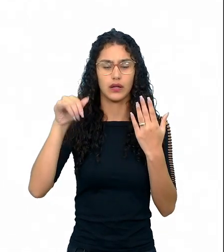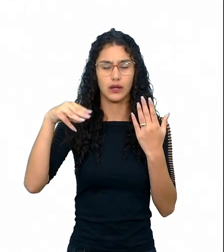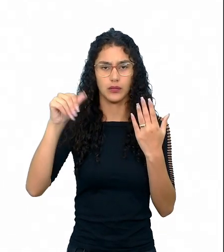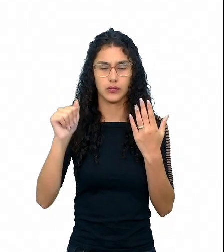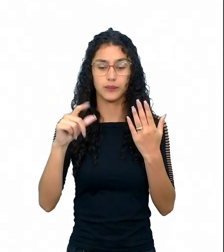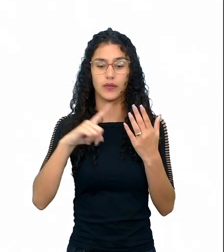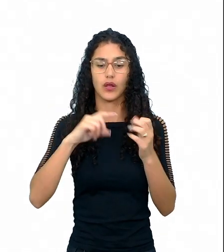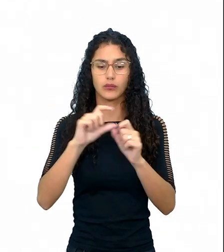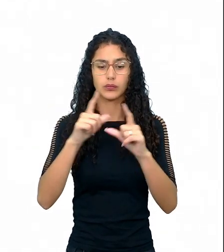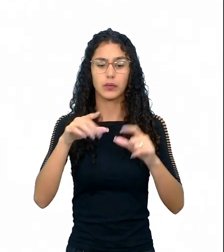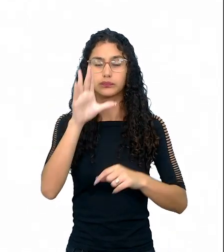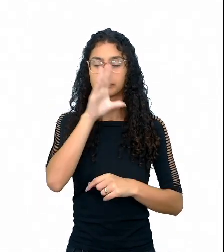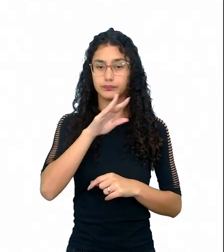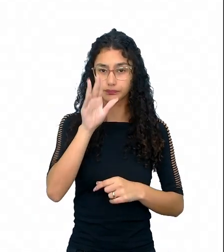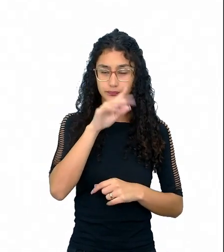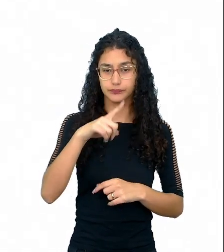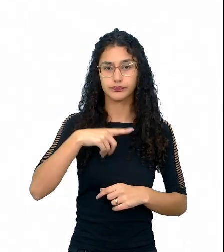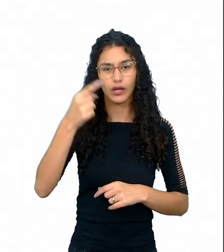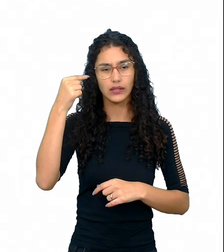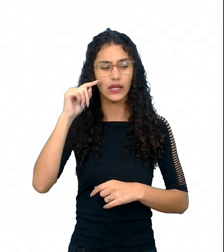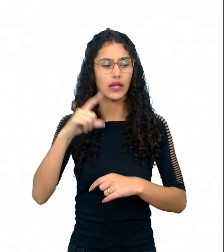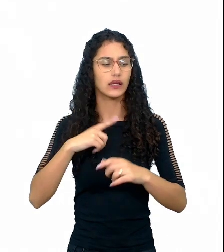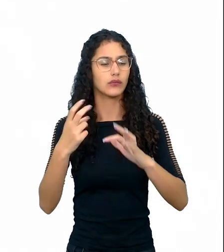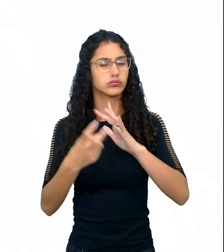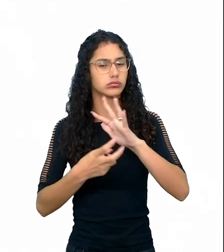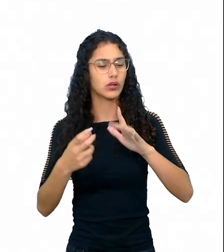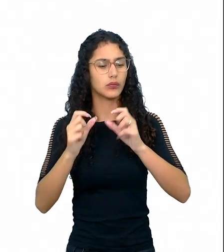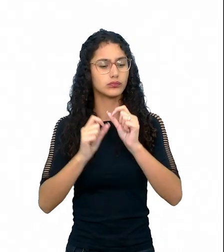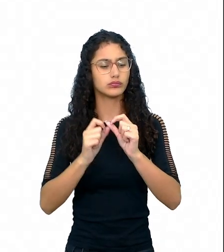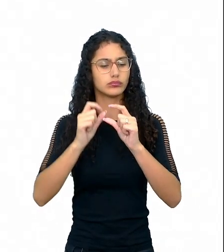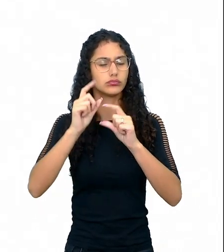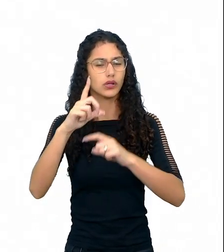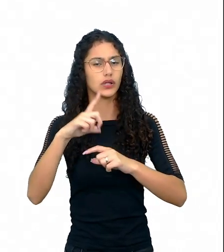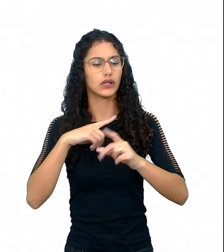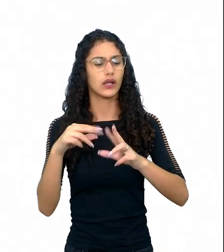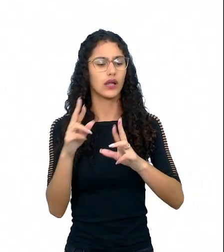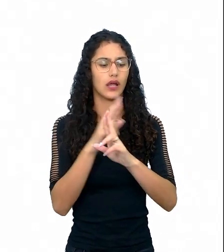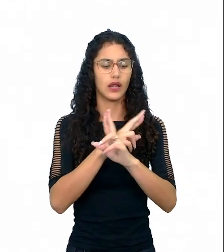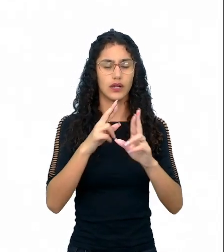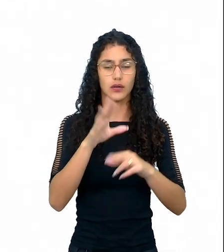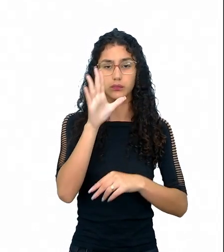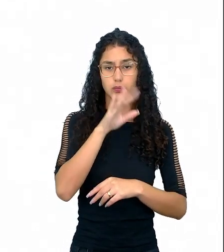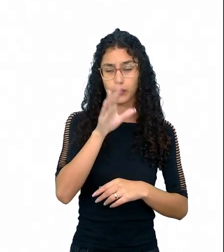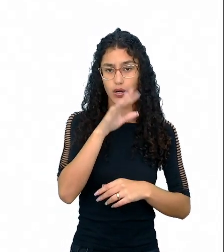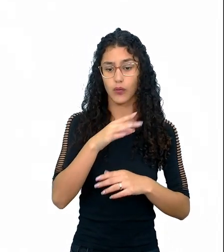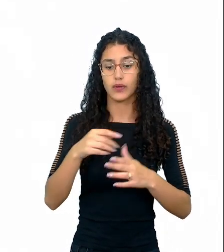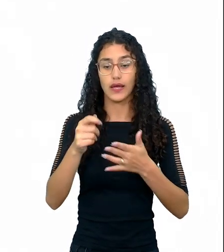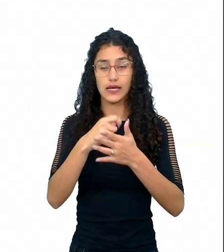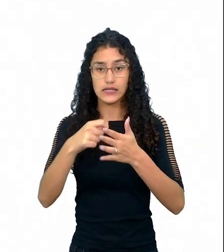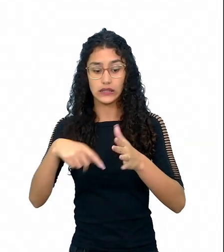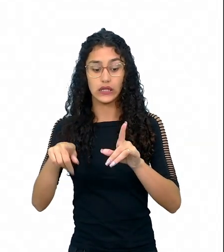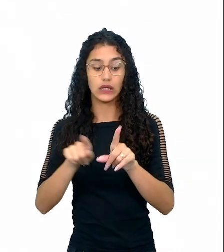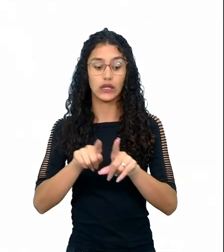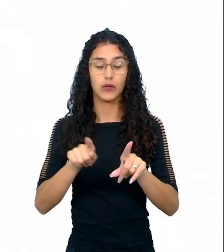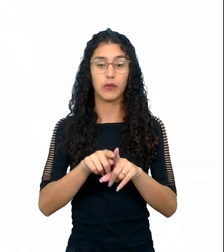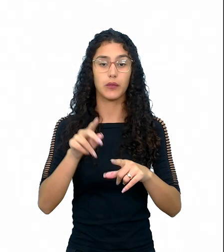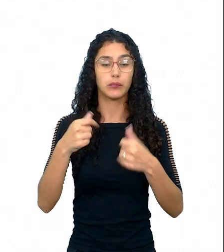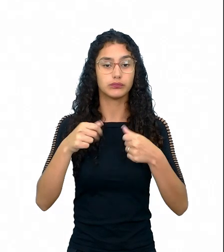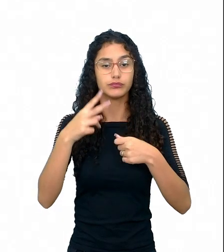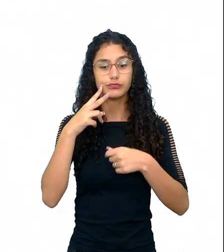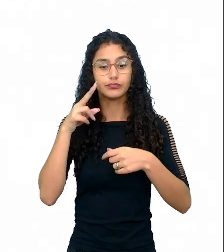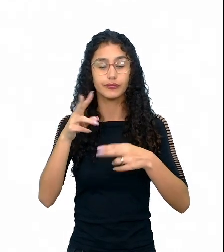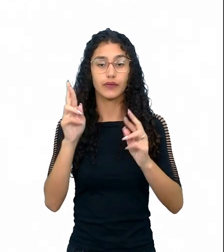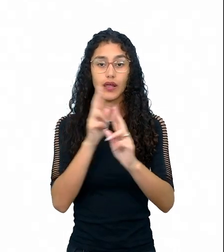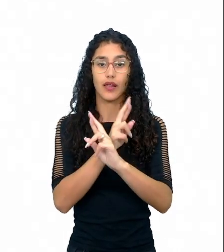relação entre o oral, né, essa ideia do letramento vai ampliar a relação entre o oral e a escrita. Ela deve ser vista como